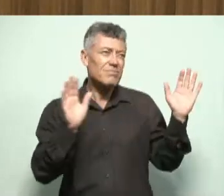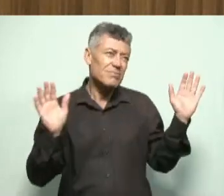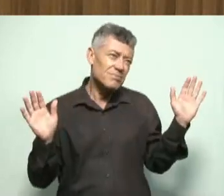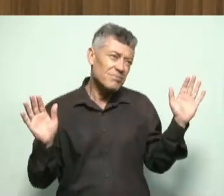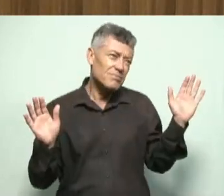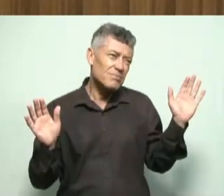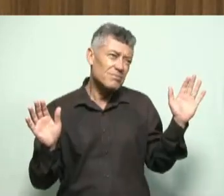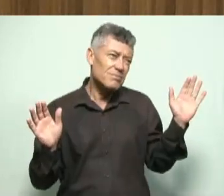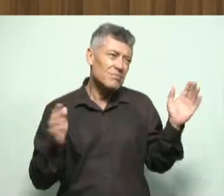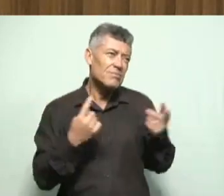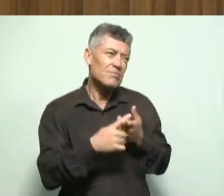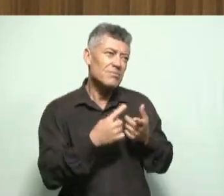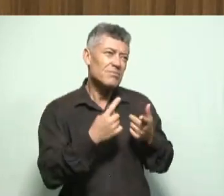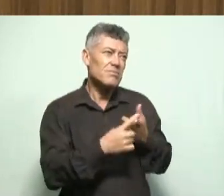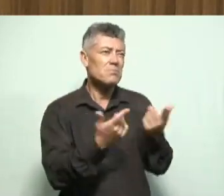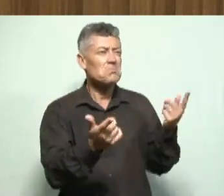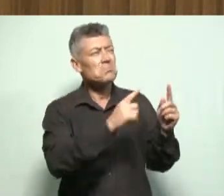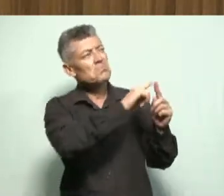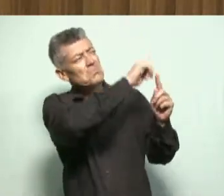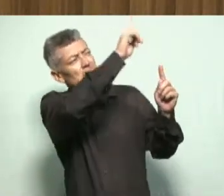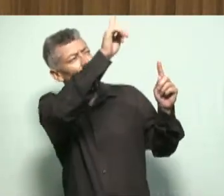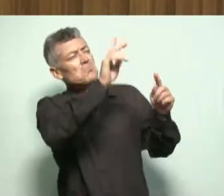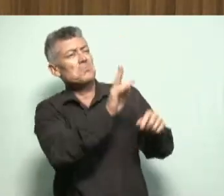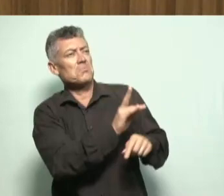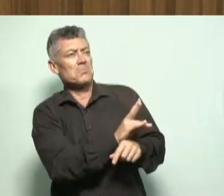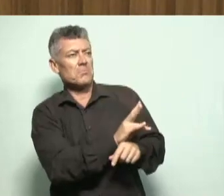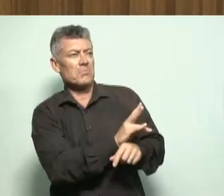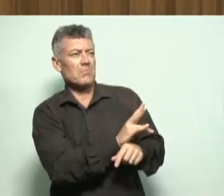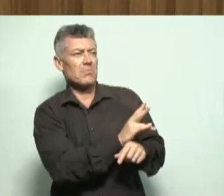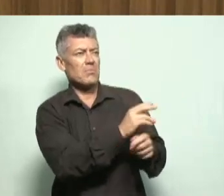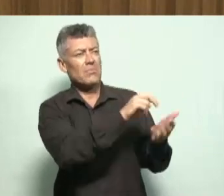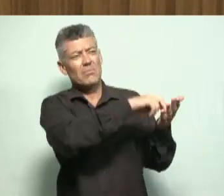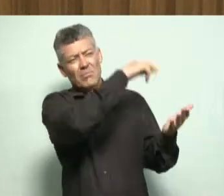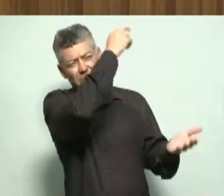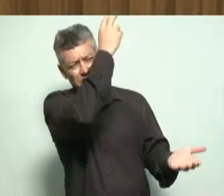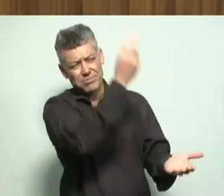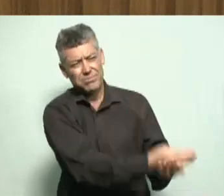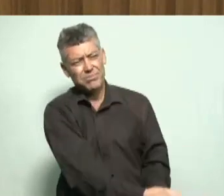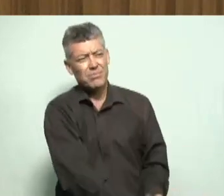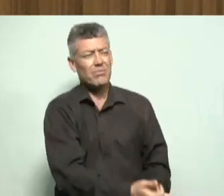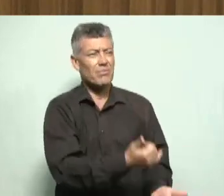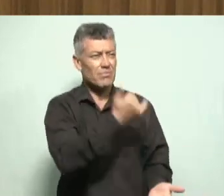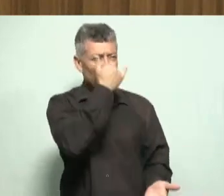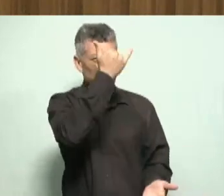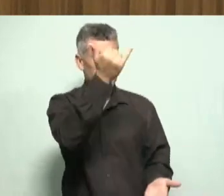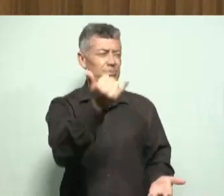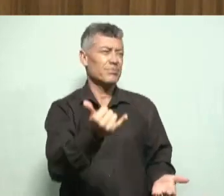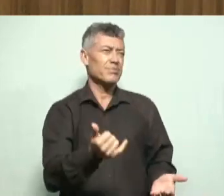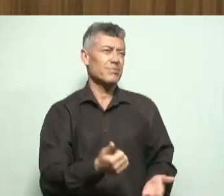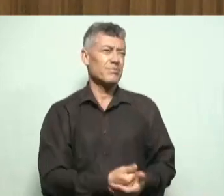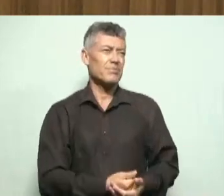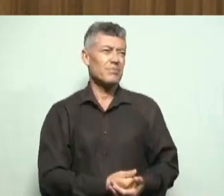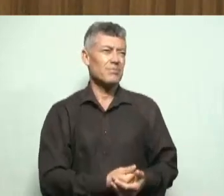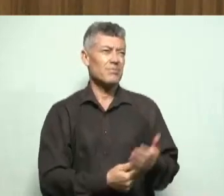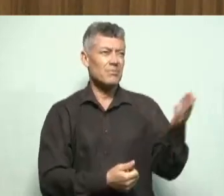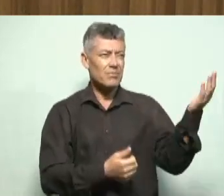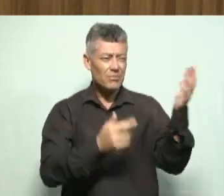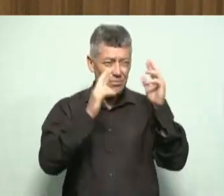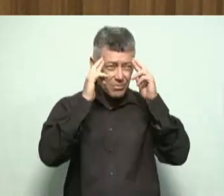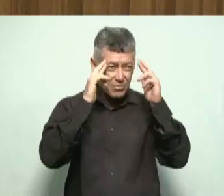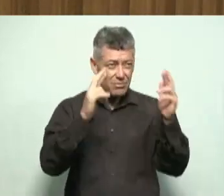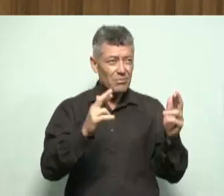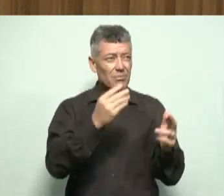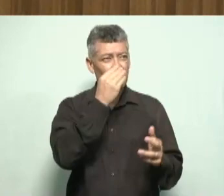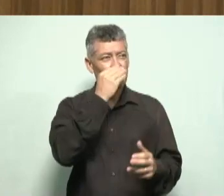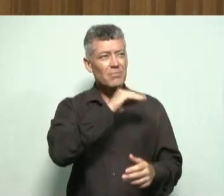o show, pela envergadura imponente que tinha, foi uma desgraça. E, para completar, o desrespeito foi tão grande que